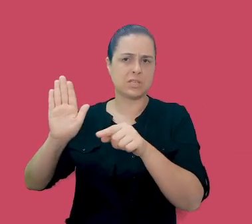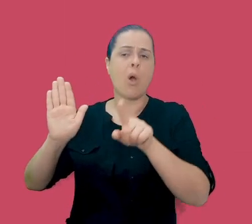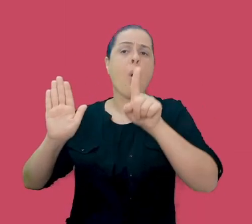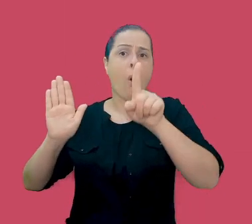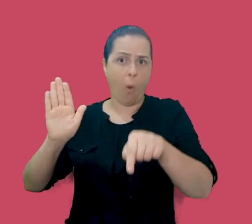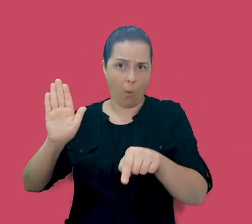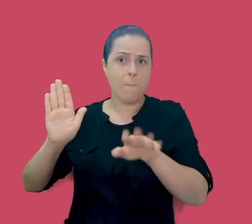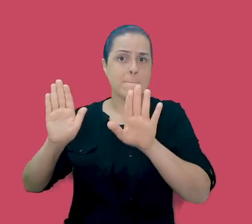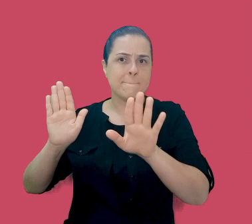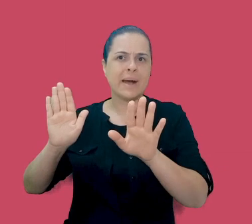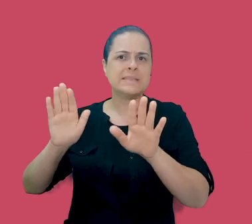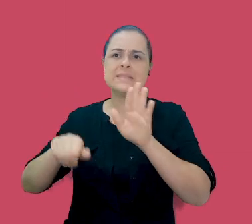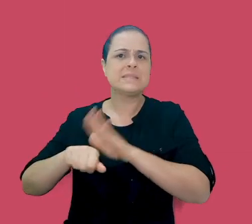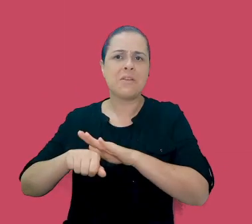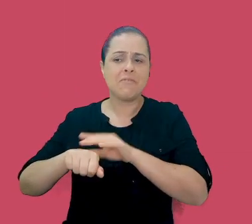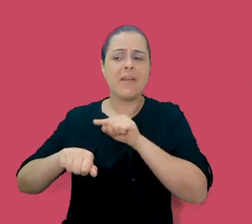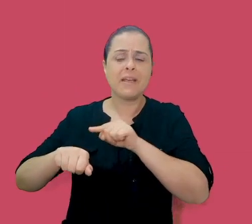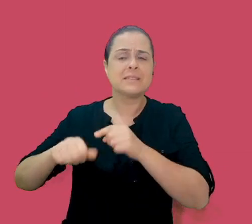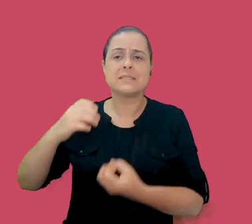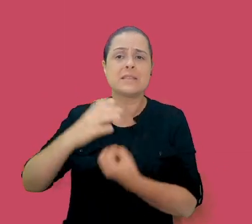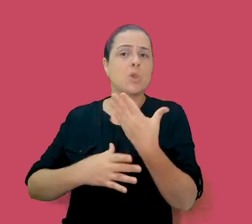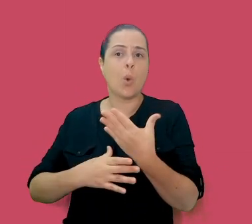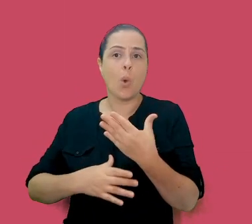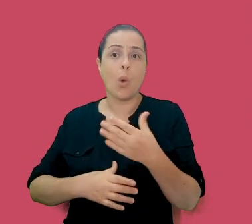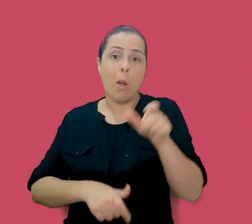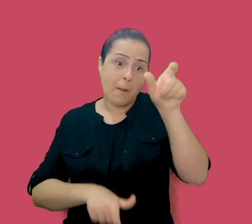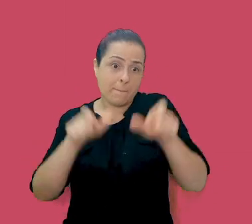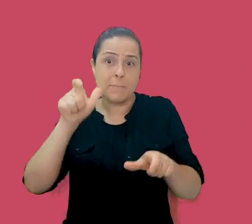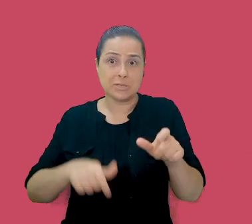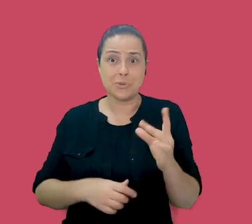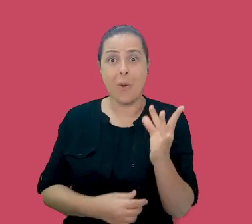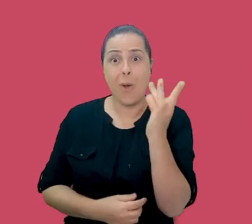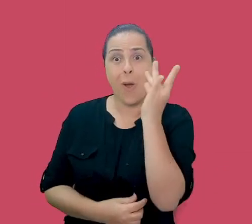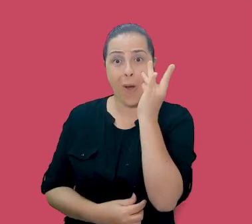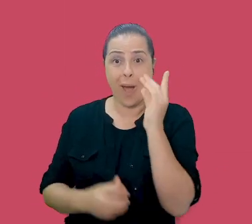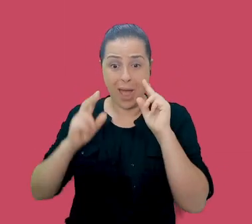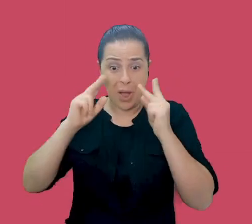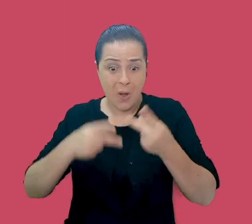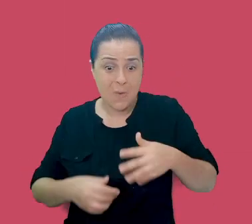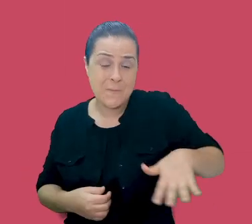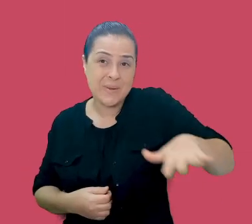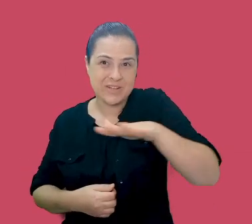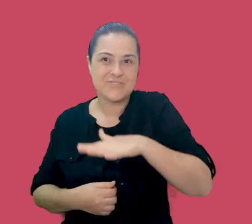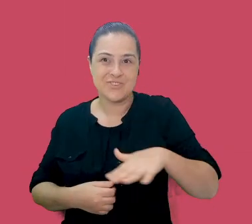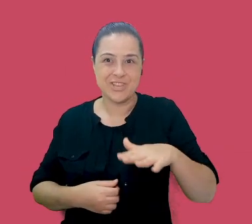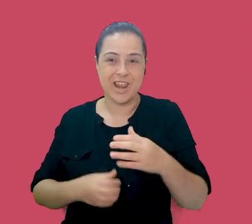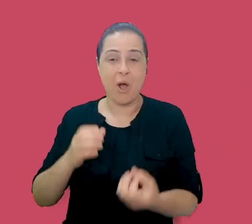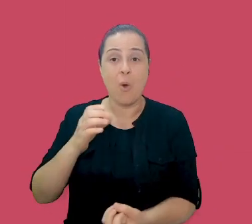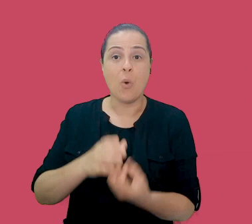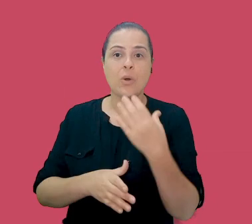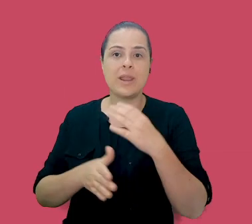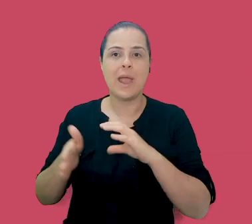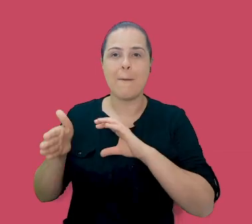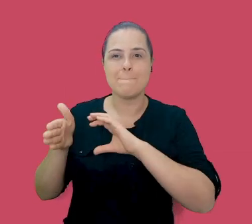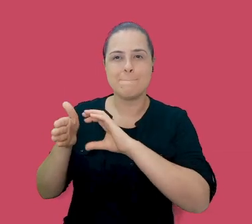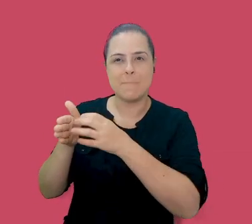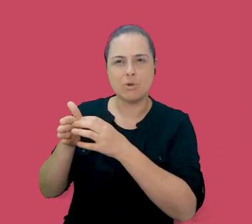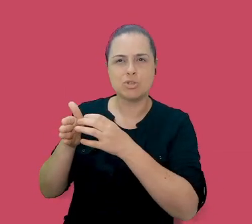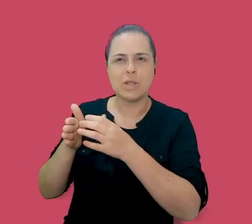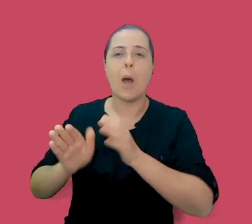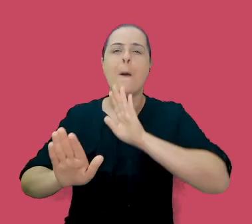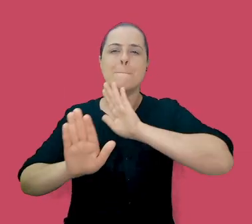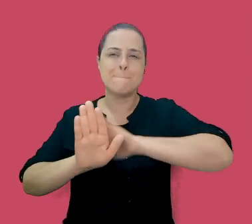por humanos, né? Tem um banco de dados aí que foi colocado, e muito desse banco de dados é criado por humano. E tem humanos